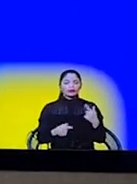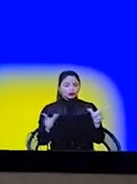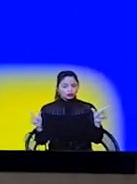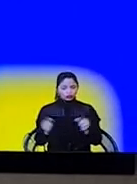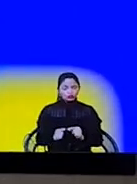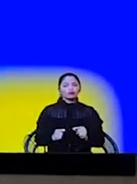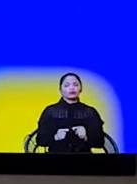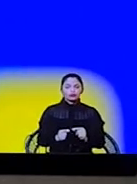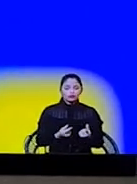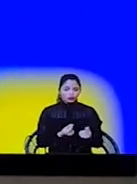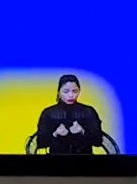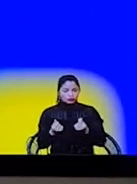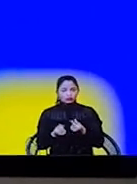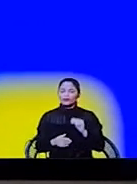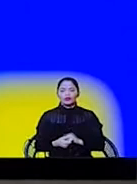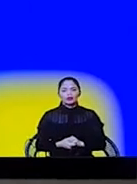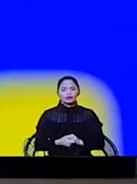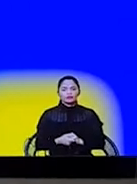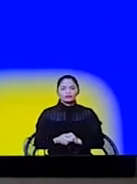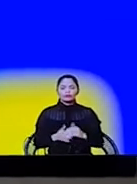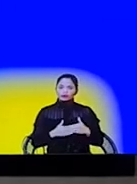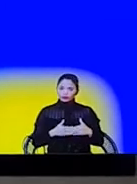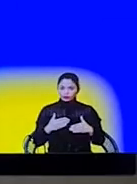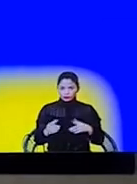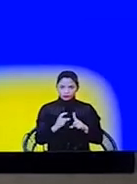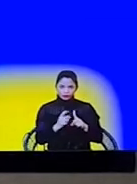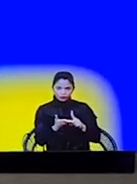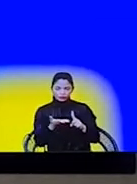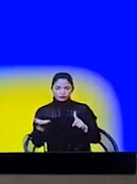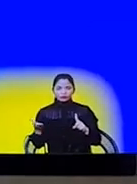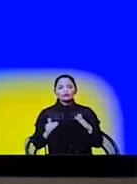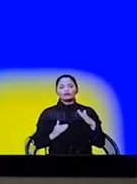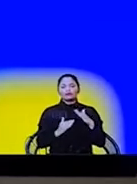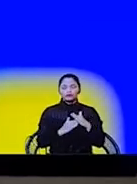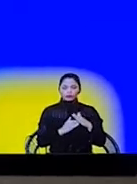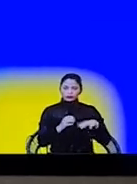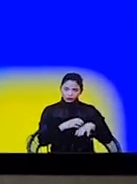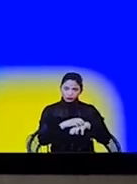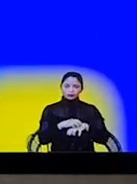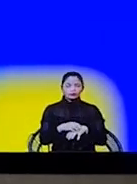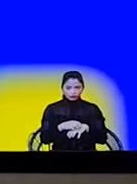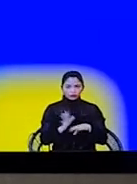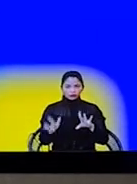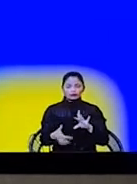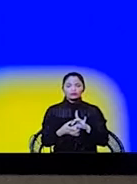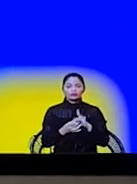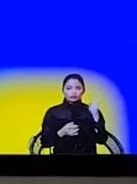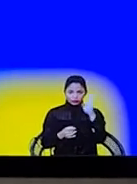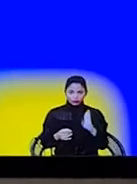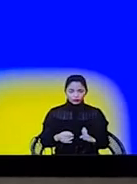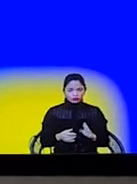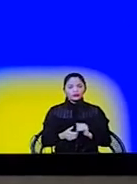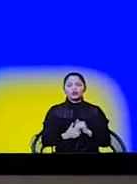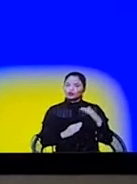diminuindo o ticket médio para que você venda ainda mais. O próximo link eu puxo com limite de frete e já vou linkar lá com o Brasil. Então